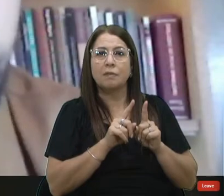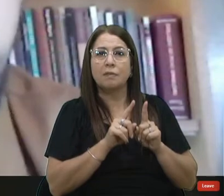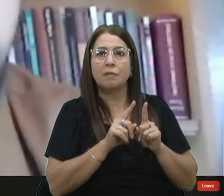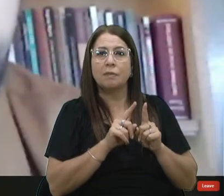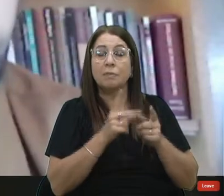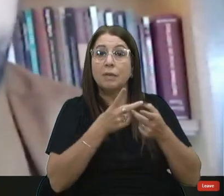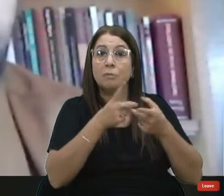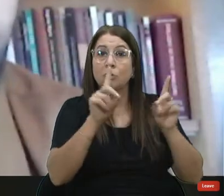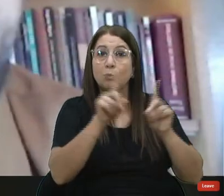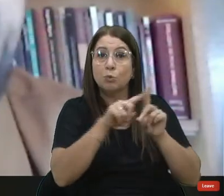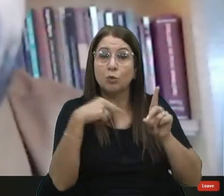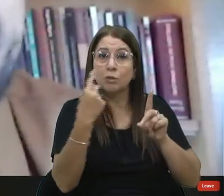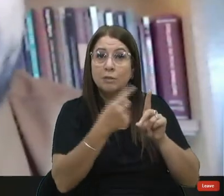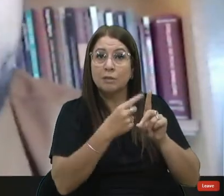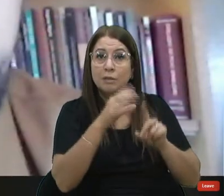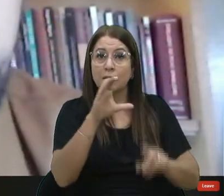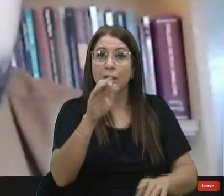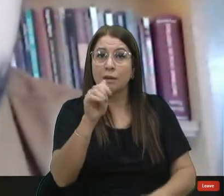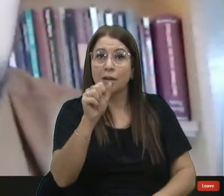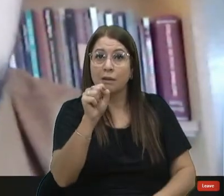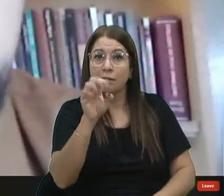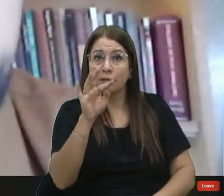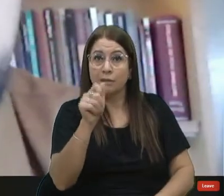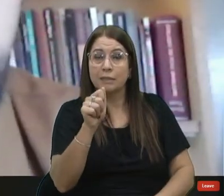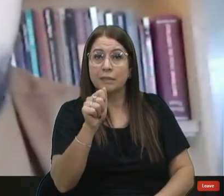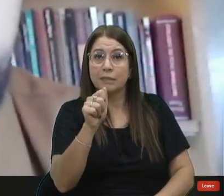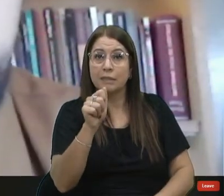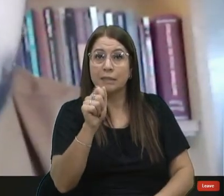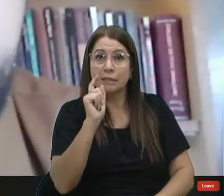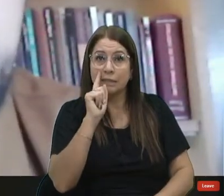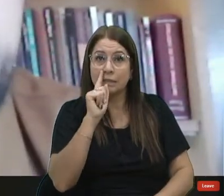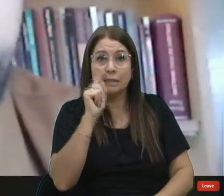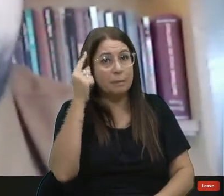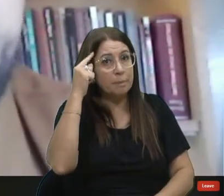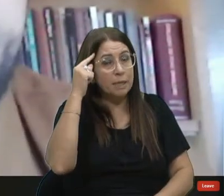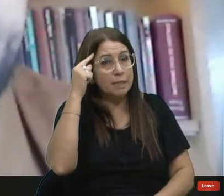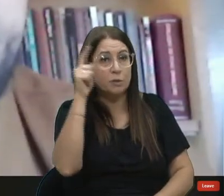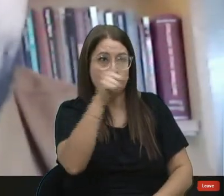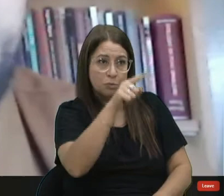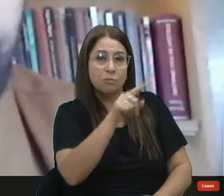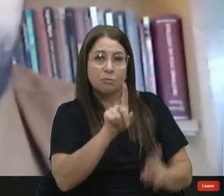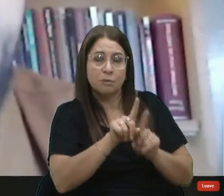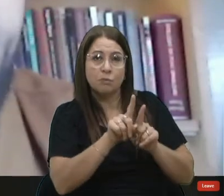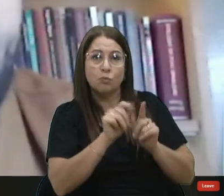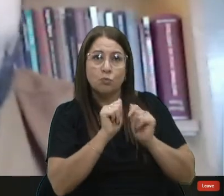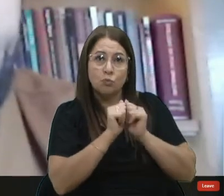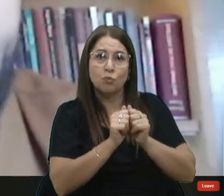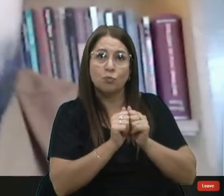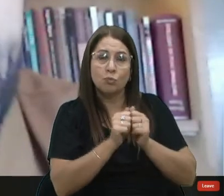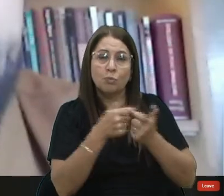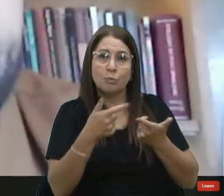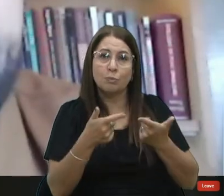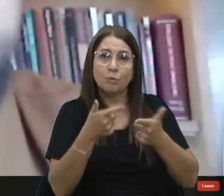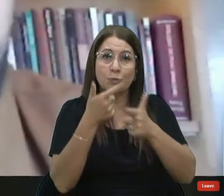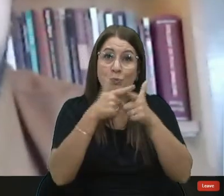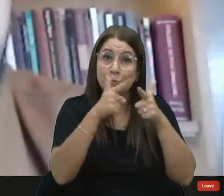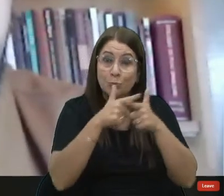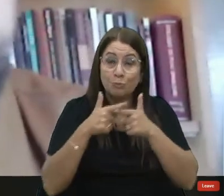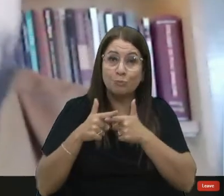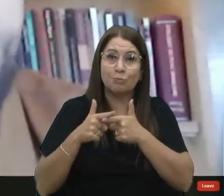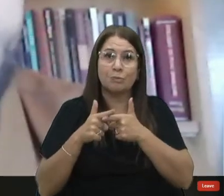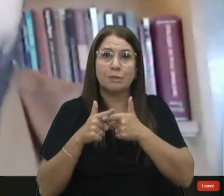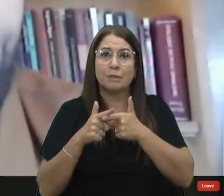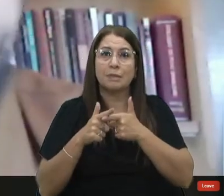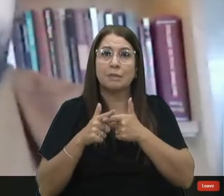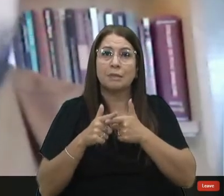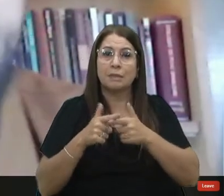democracia, mas nós temos uma casta, pegando a sua analogia, que segue com graves problemas, a gente pegar as